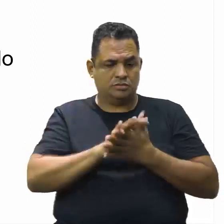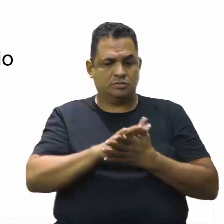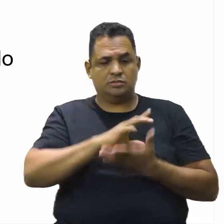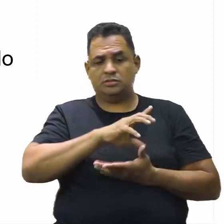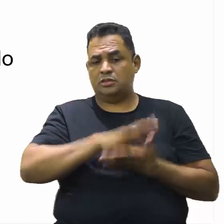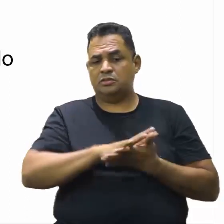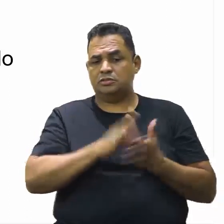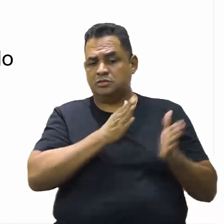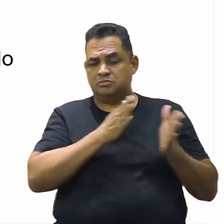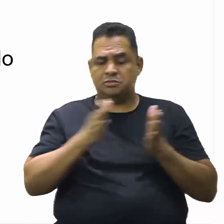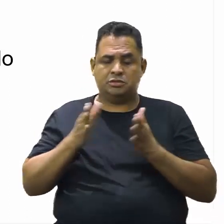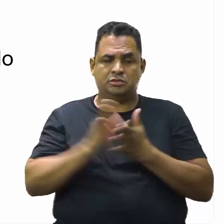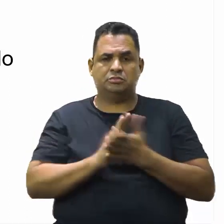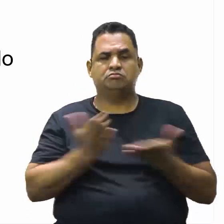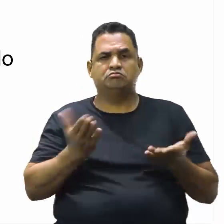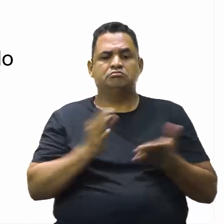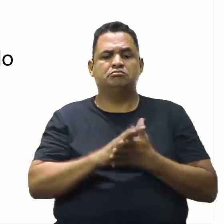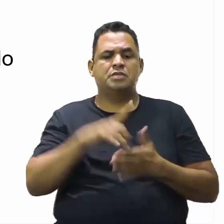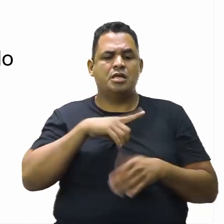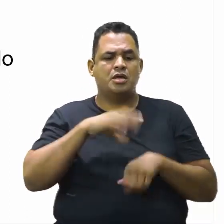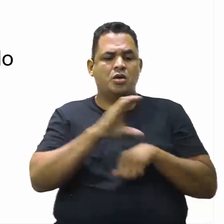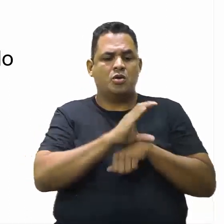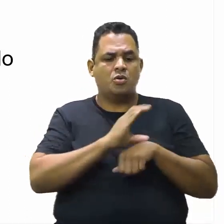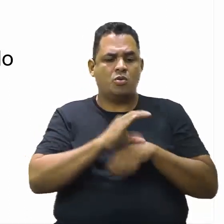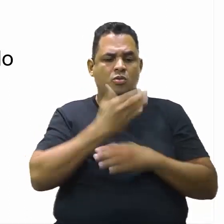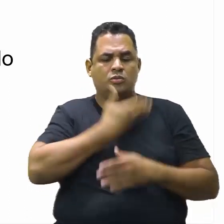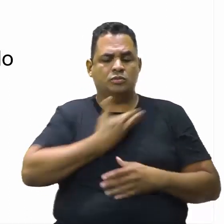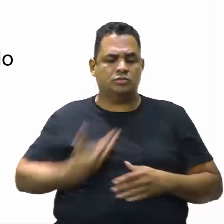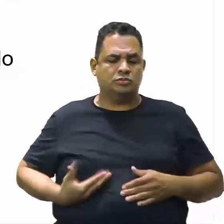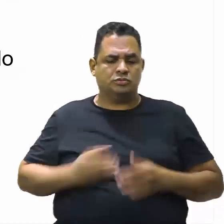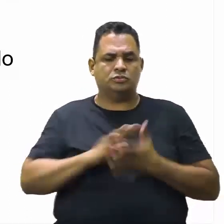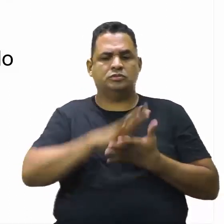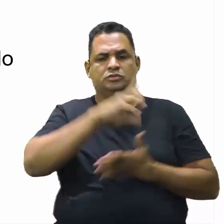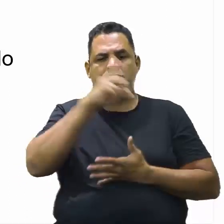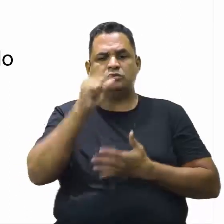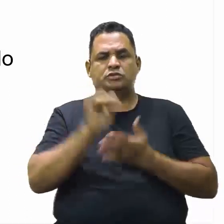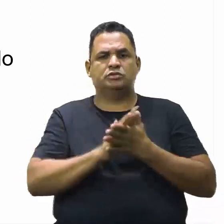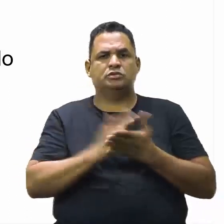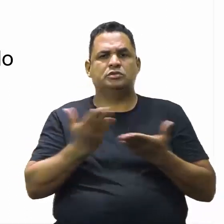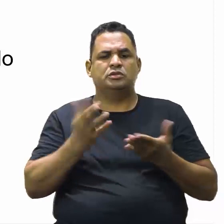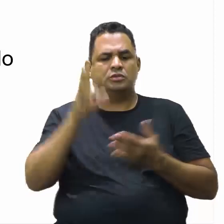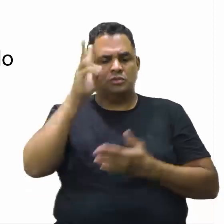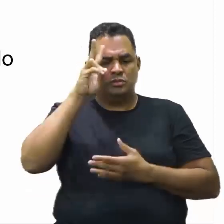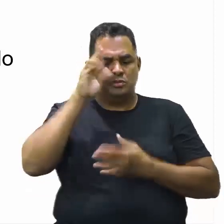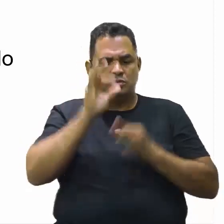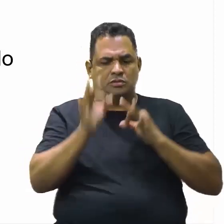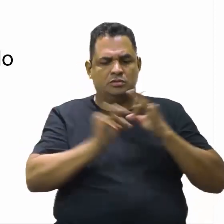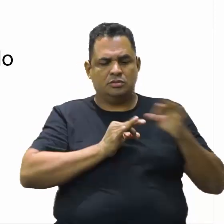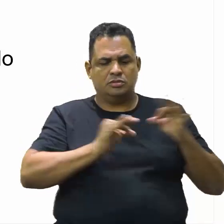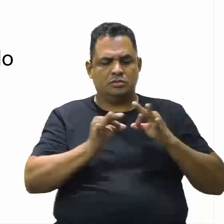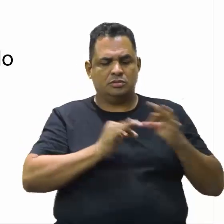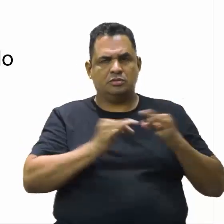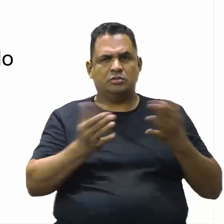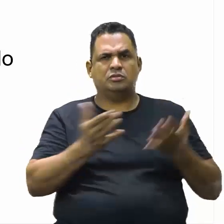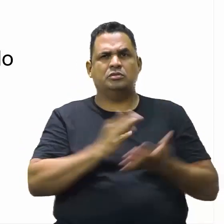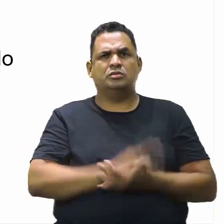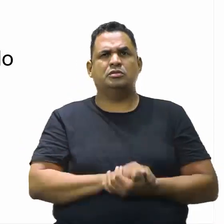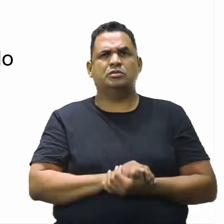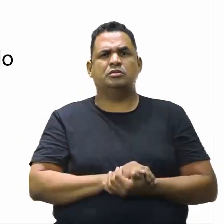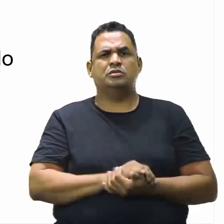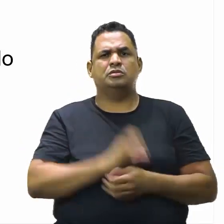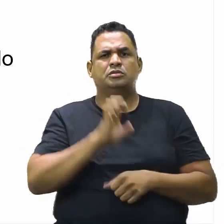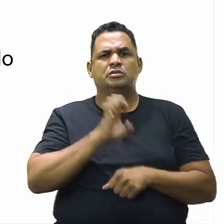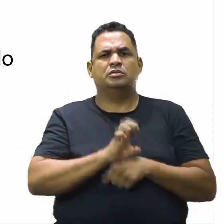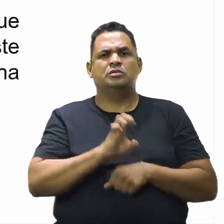datas, porque sempre está caindo em concurso público datas referentes aí ao histórico de formação do nosso querido